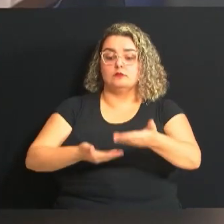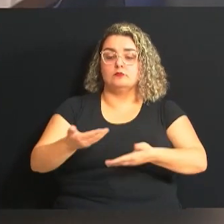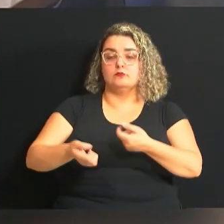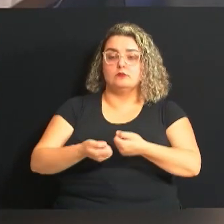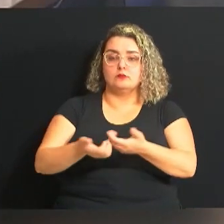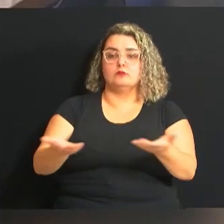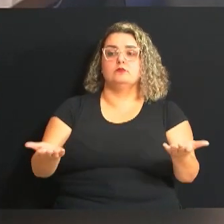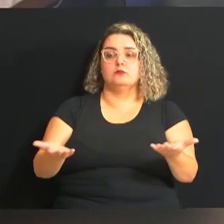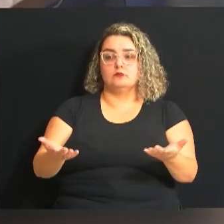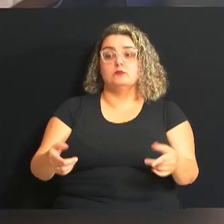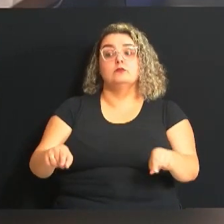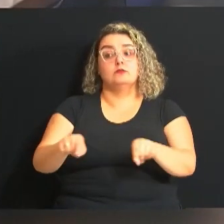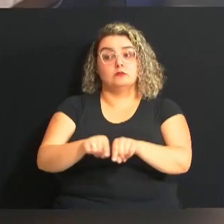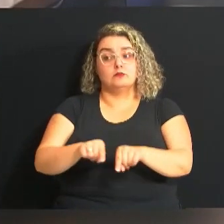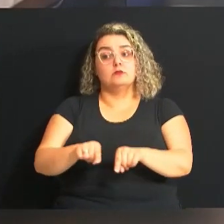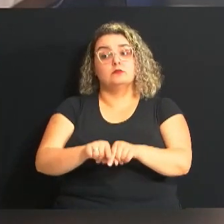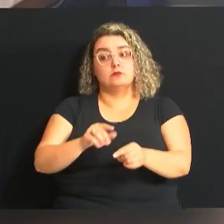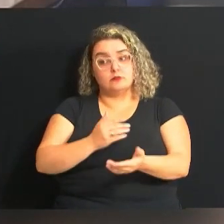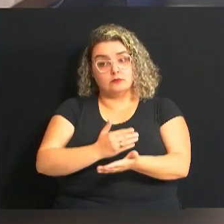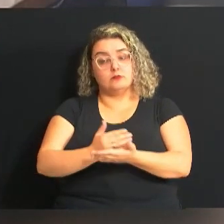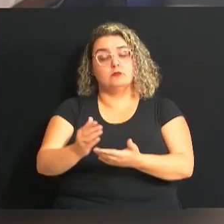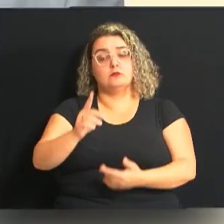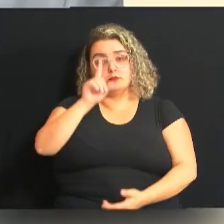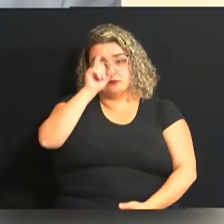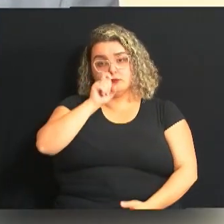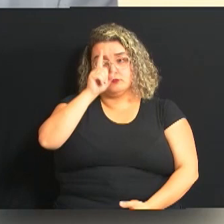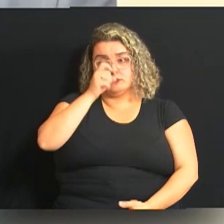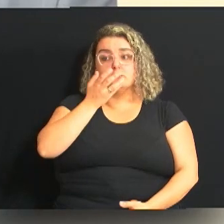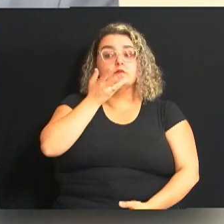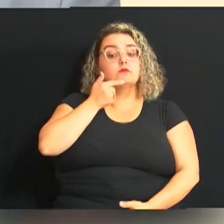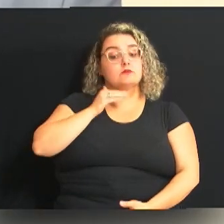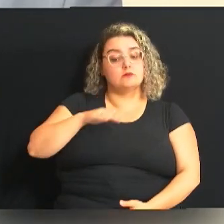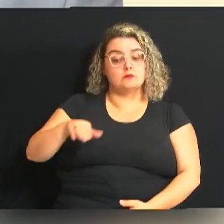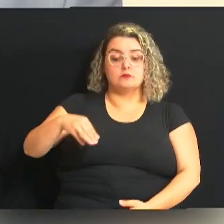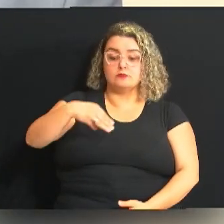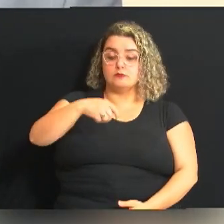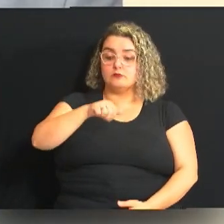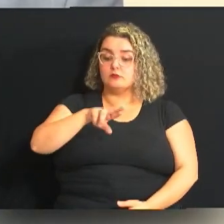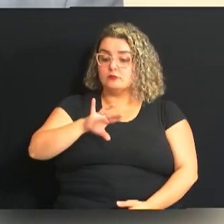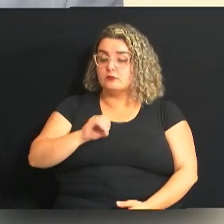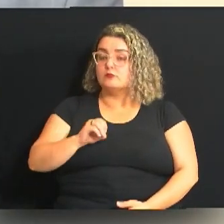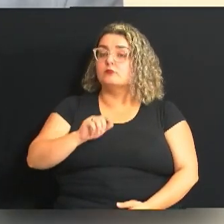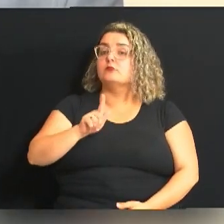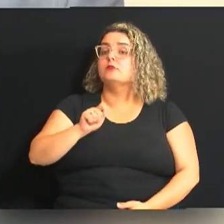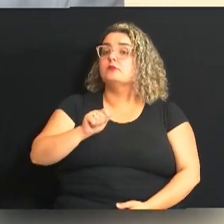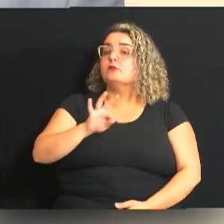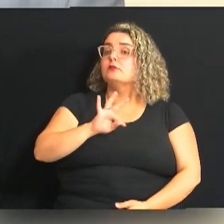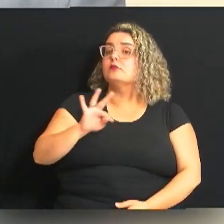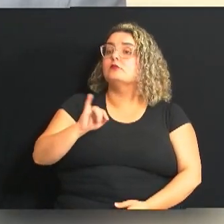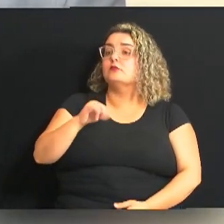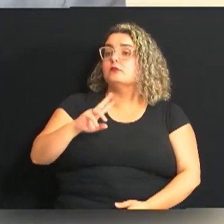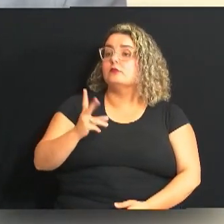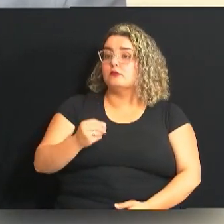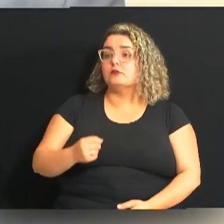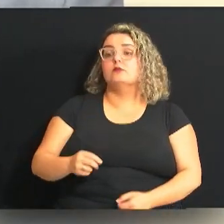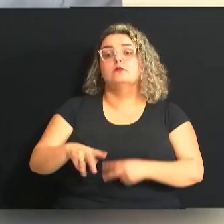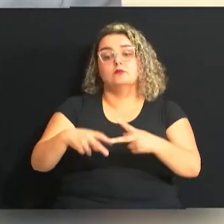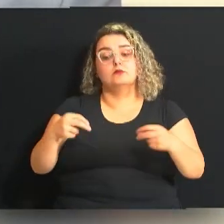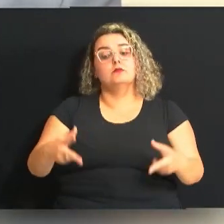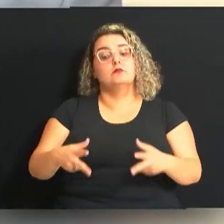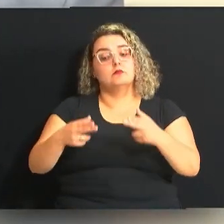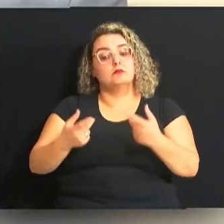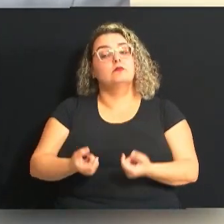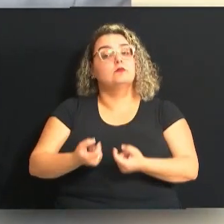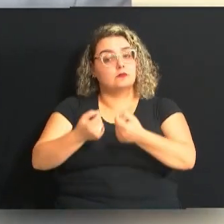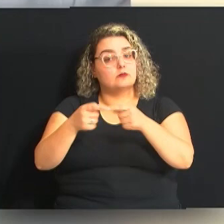de estar prestes a começar um hospital infantil, o Mário Gatinho, e inaugurar a oncologia. Sérgio ressaltou que é